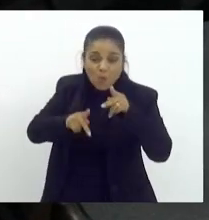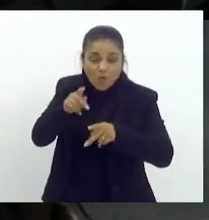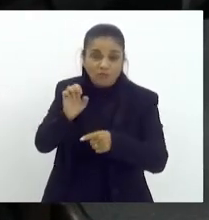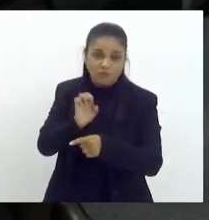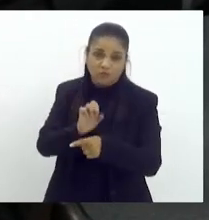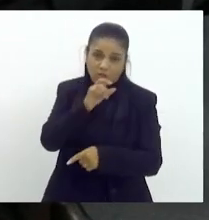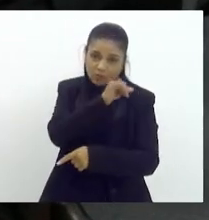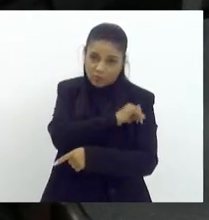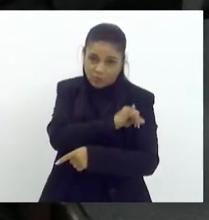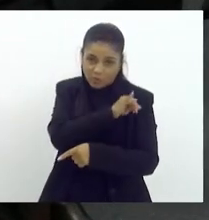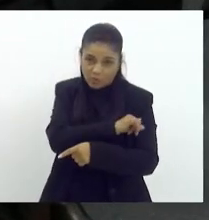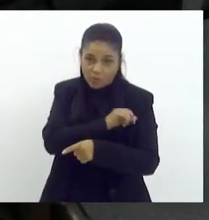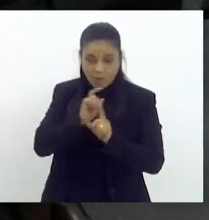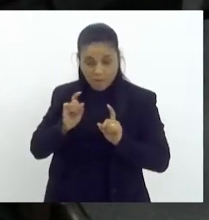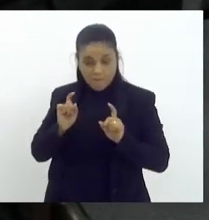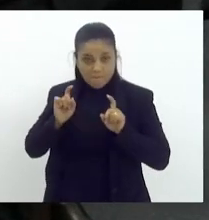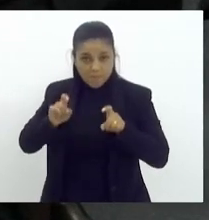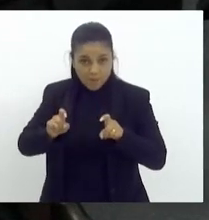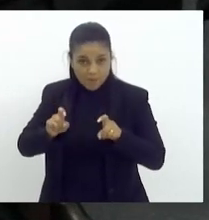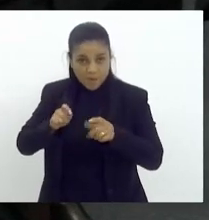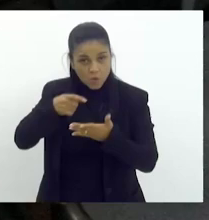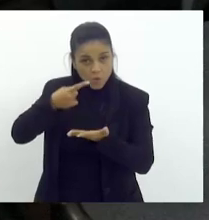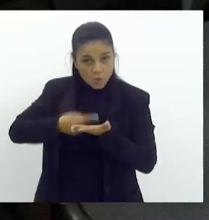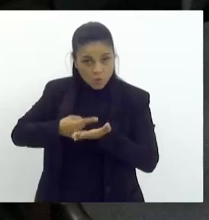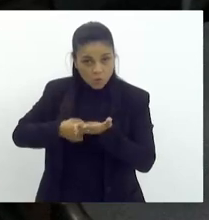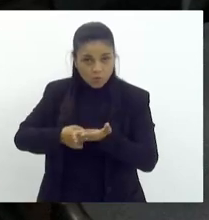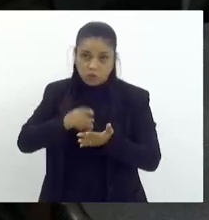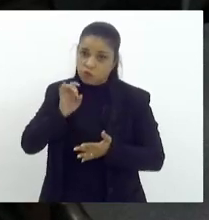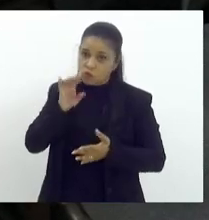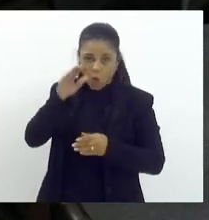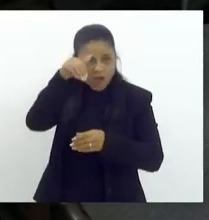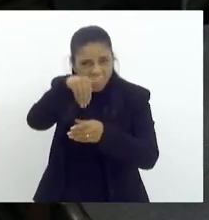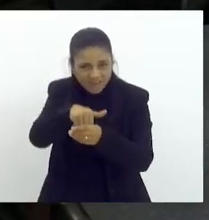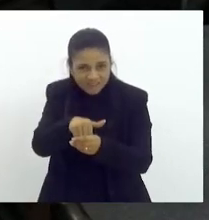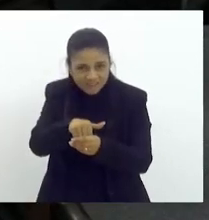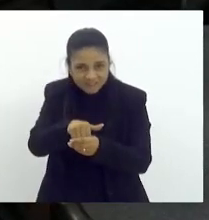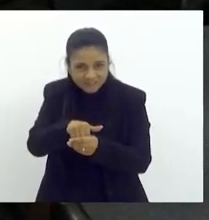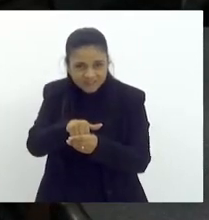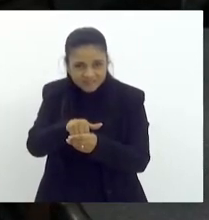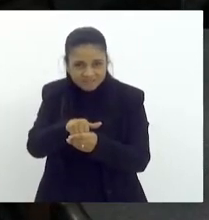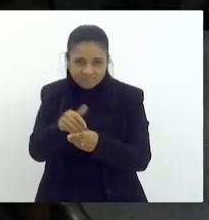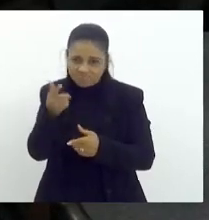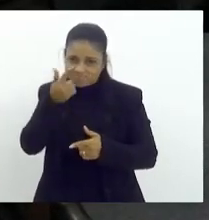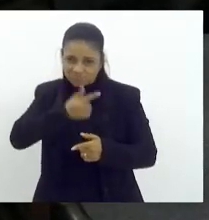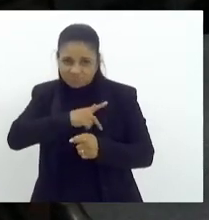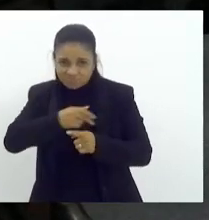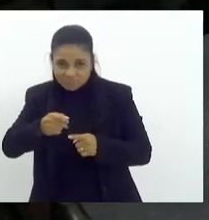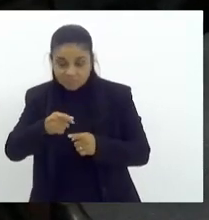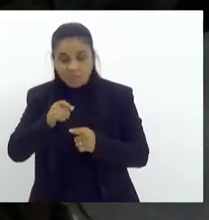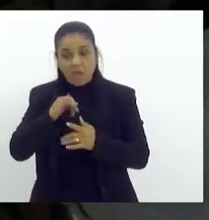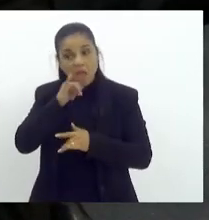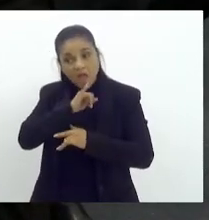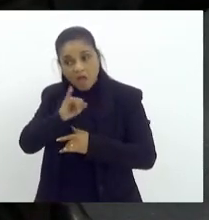ter uma cumprir um mandato não basta apenas ser eleito quero dar uma dica sobretudo a bancada do pessoal é necessário